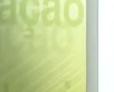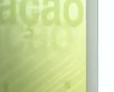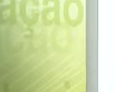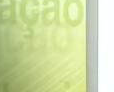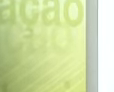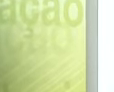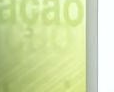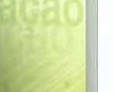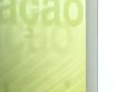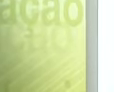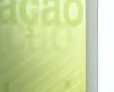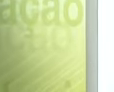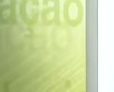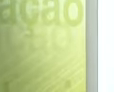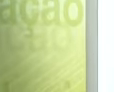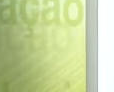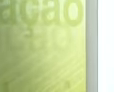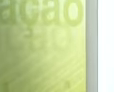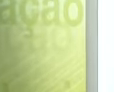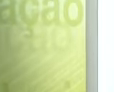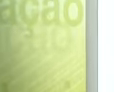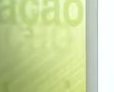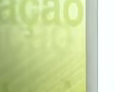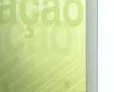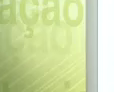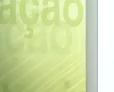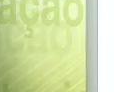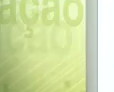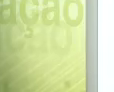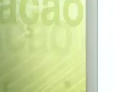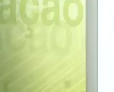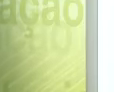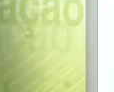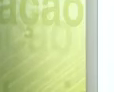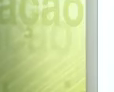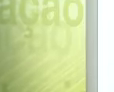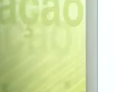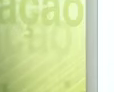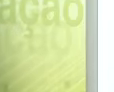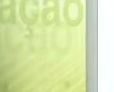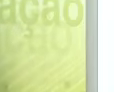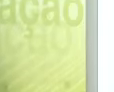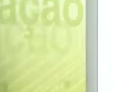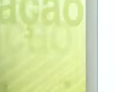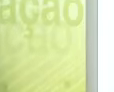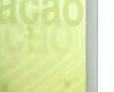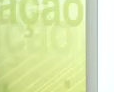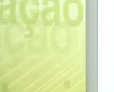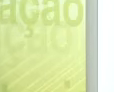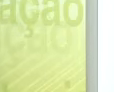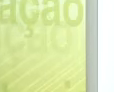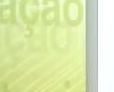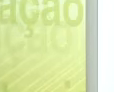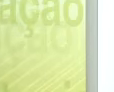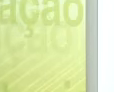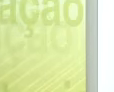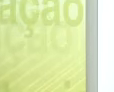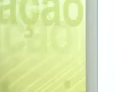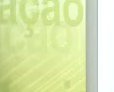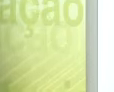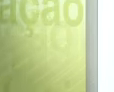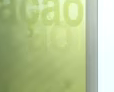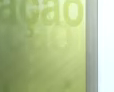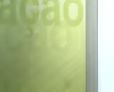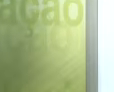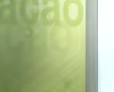Dentro dessas aspas duplas, vocês vão colocar ou identificar o nome do elemento ponto value, que